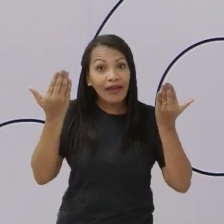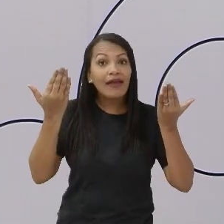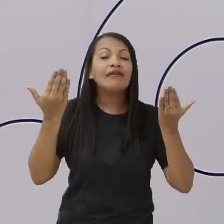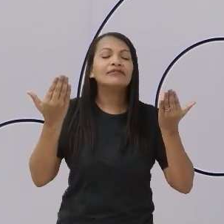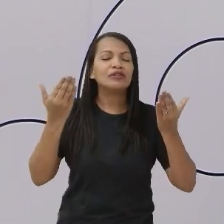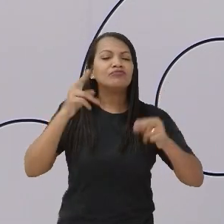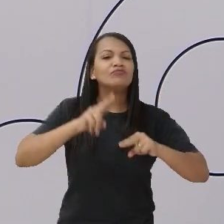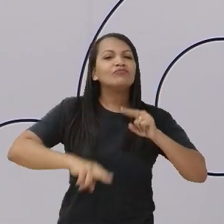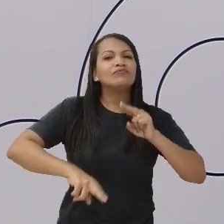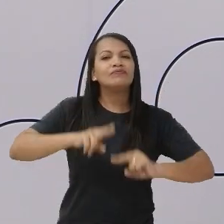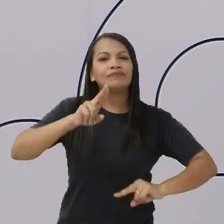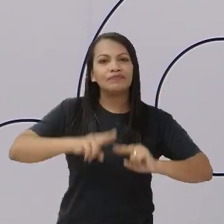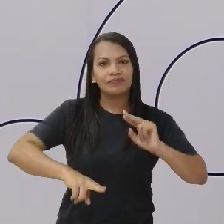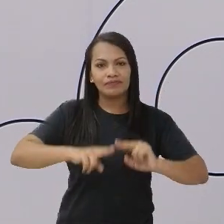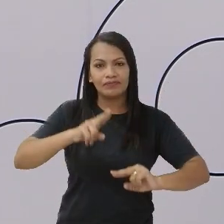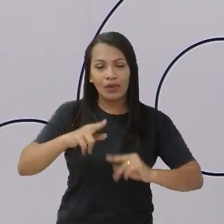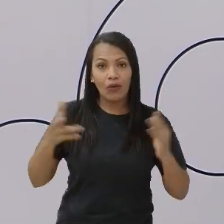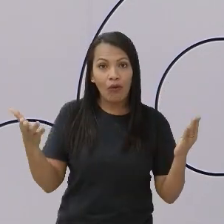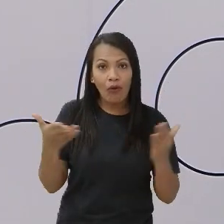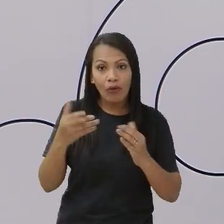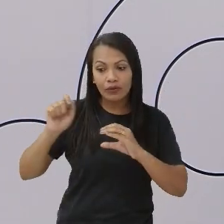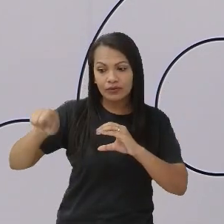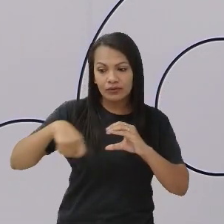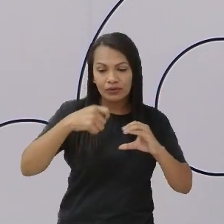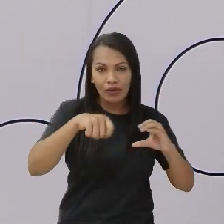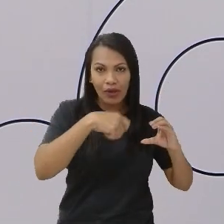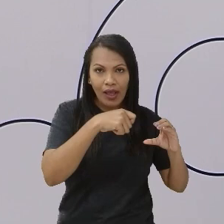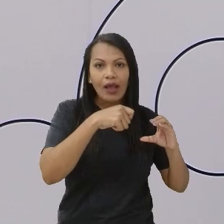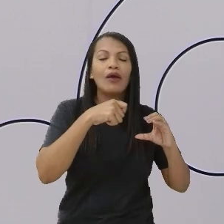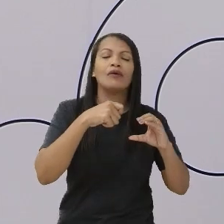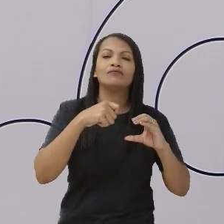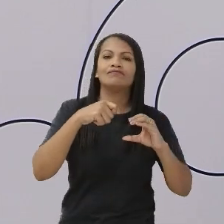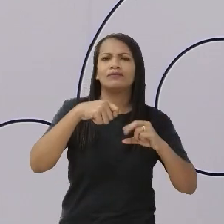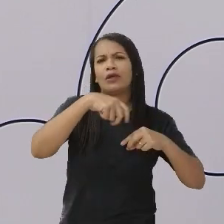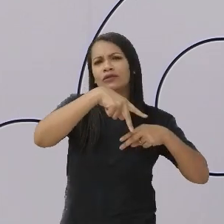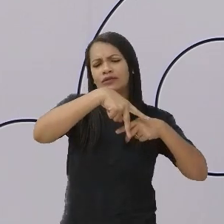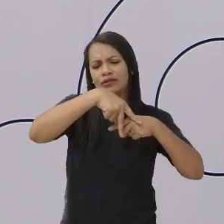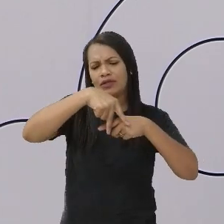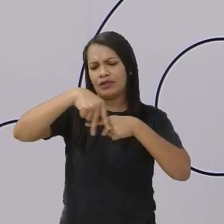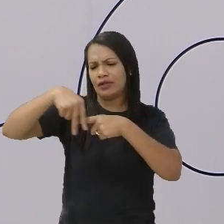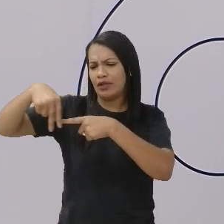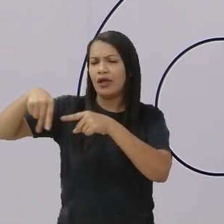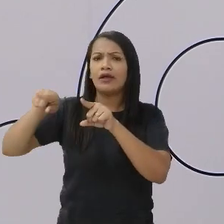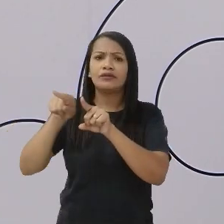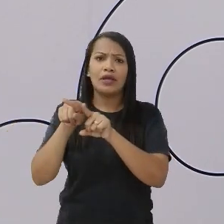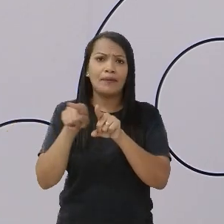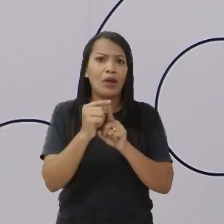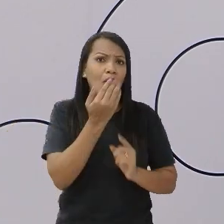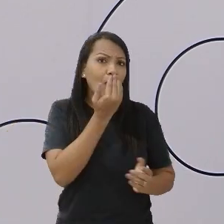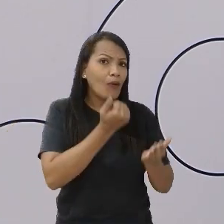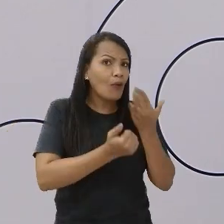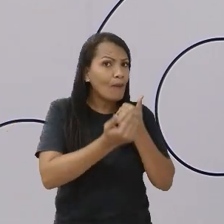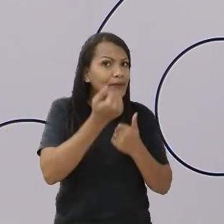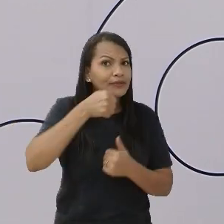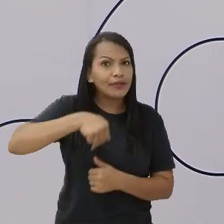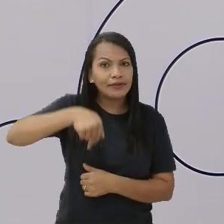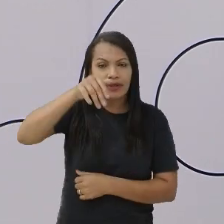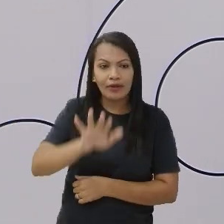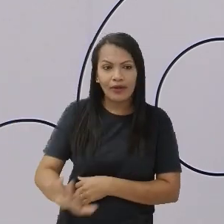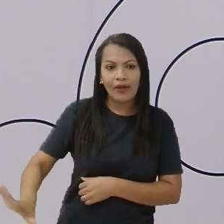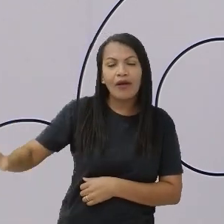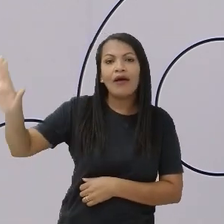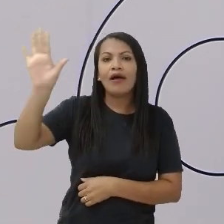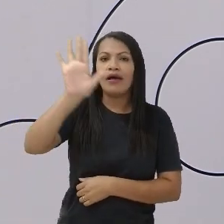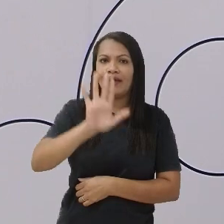iremos conversar sobre o vídeo Literatura de Cordel e Culinária Nordestina e